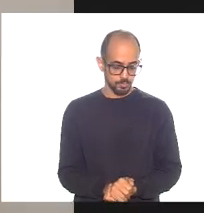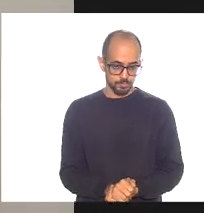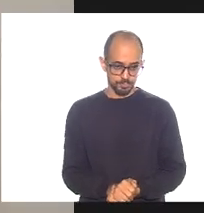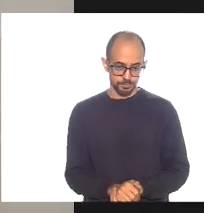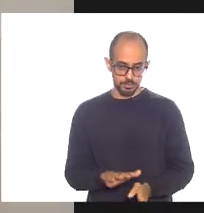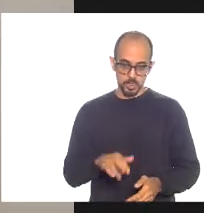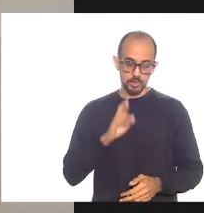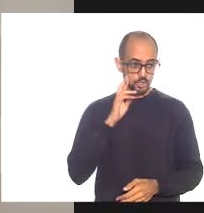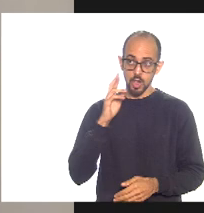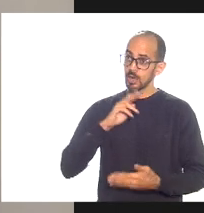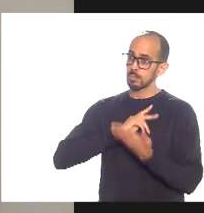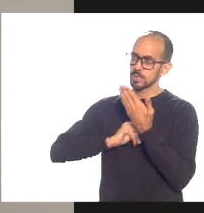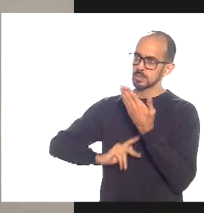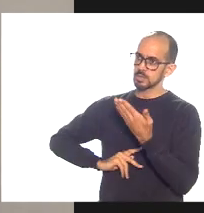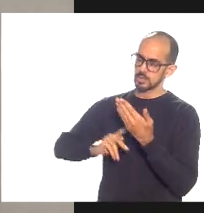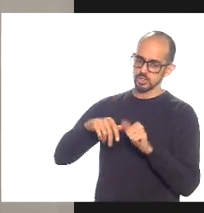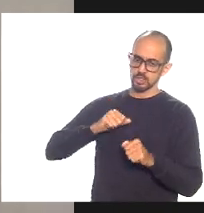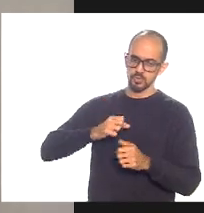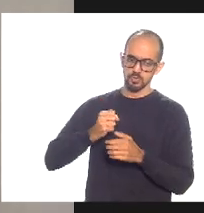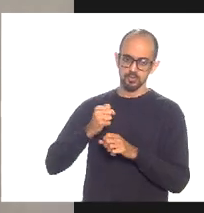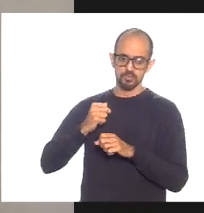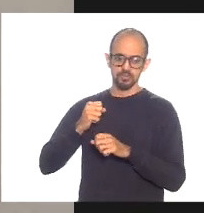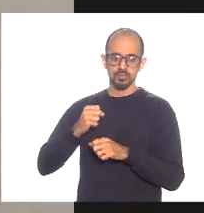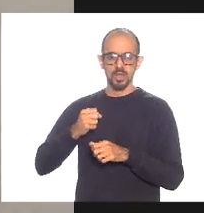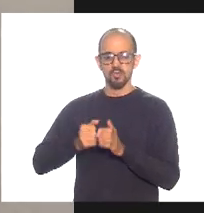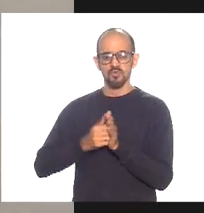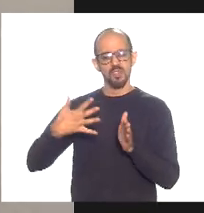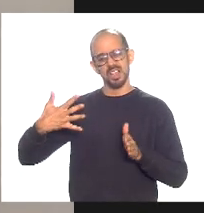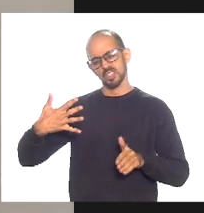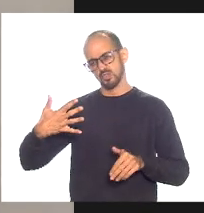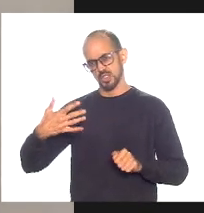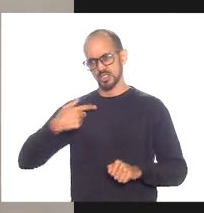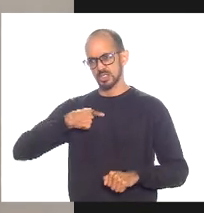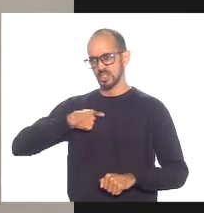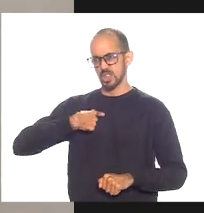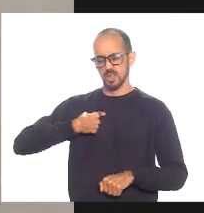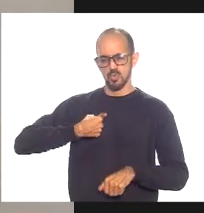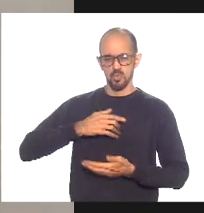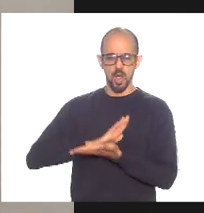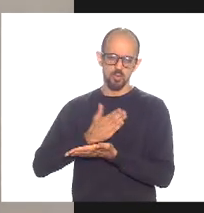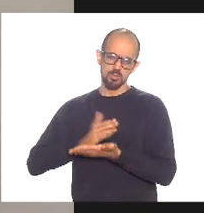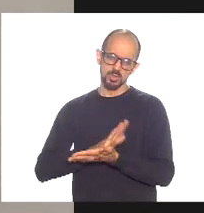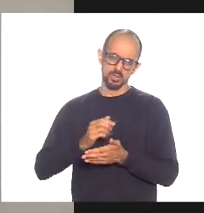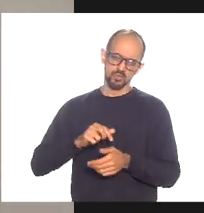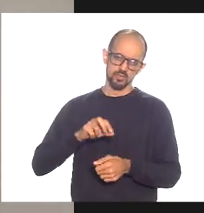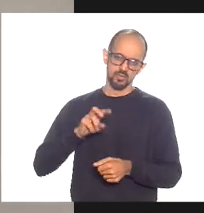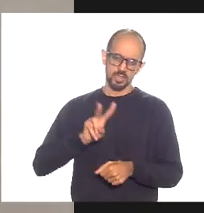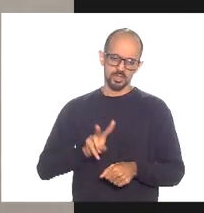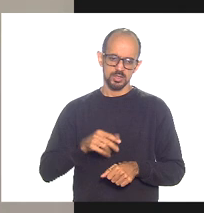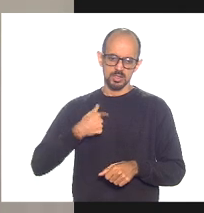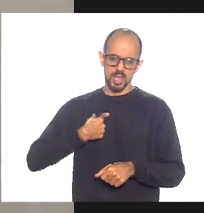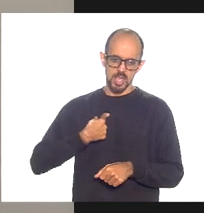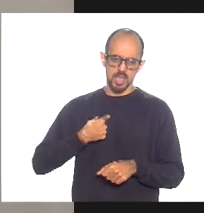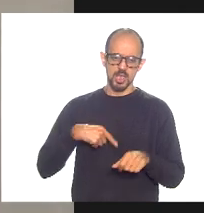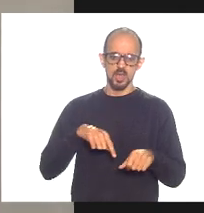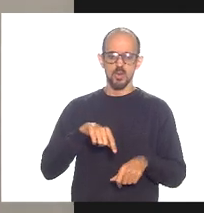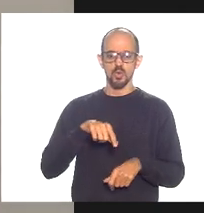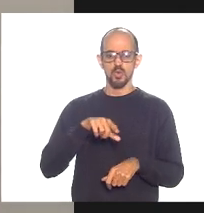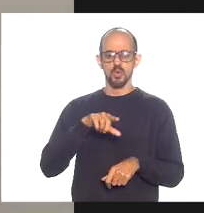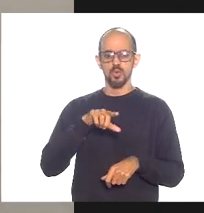Senhora presidente, muitas vezes ao longo desse mandato, por algumas vezes, eu, deputado